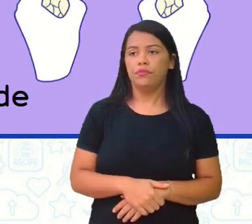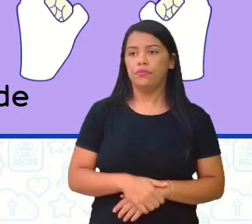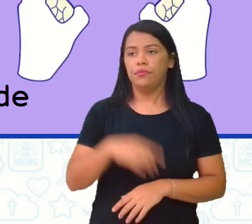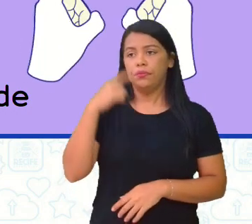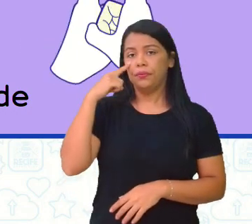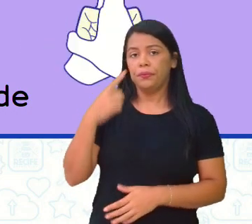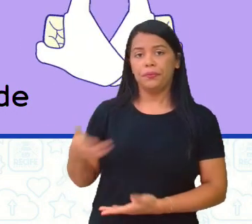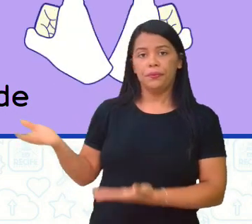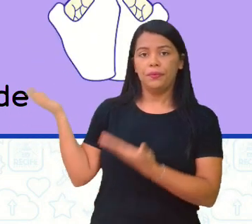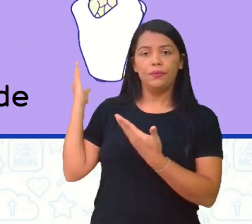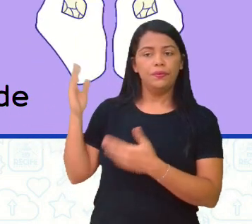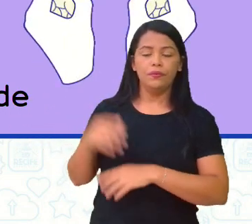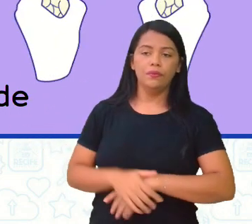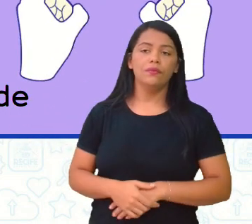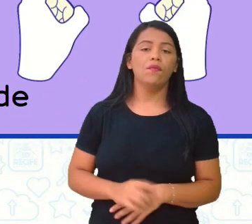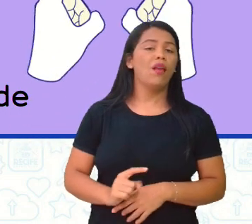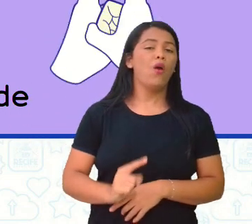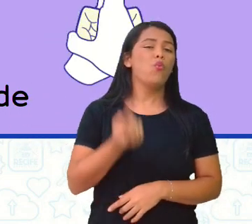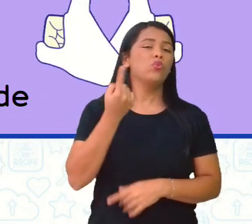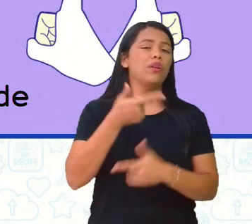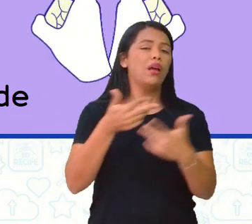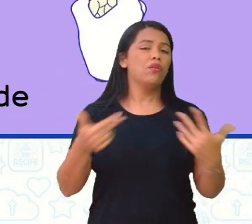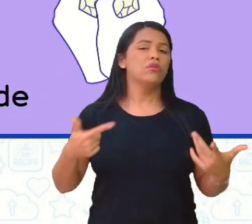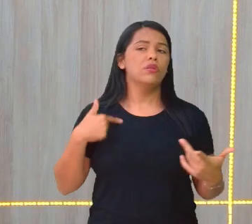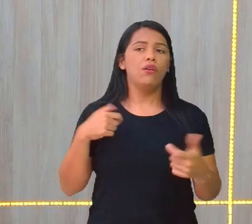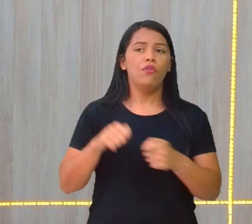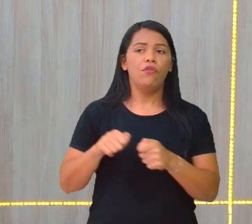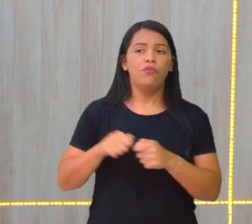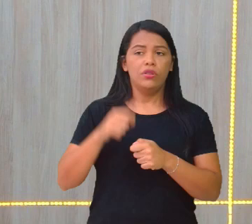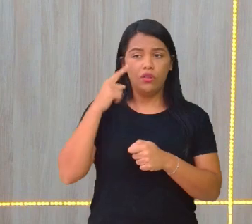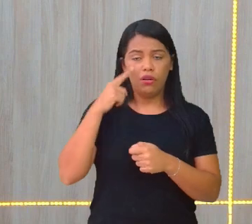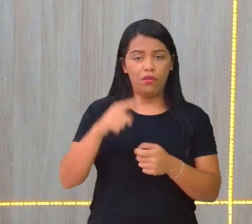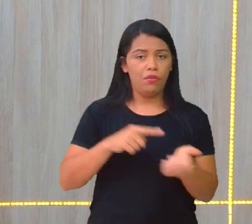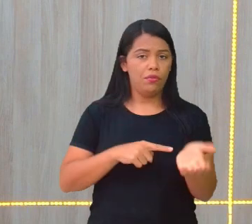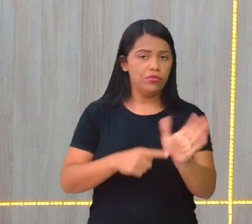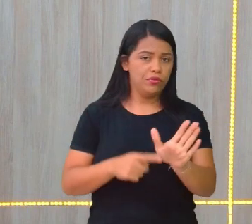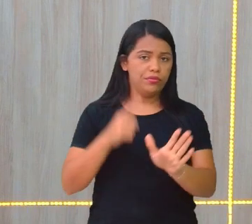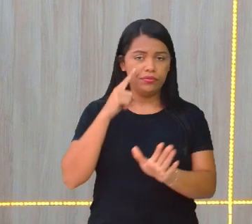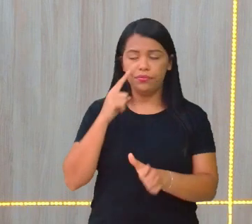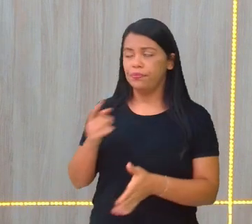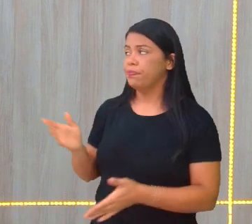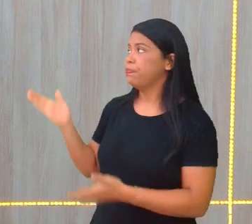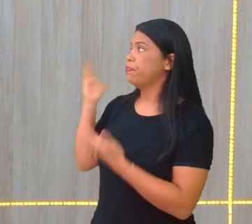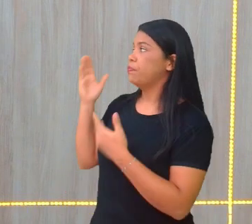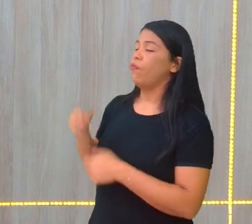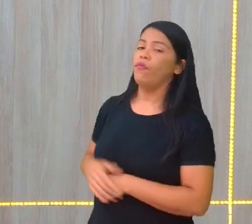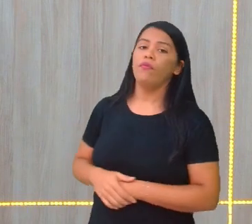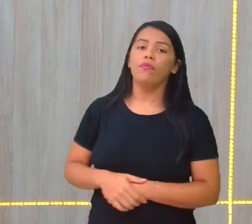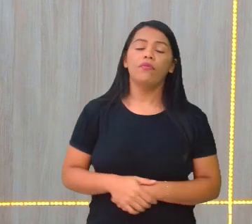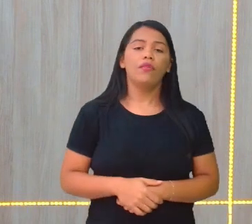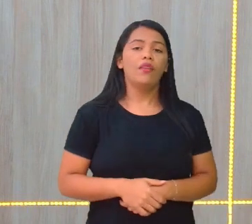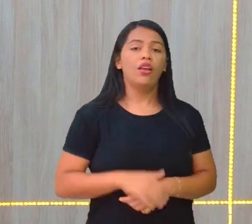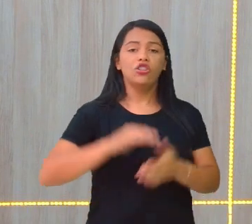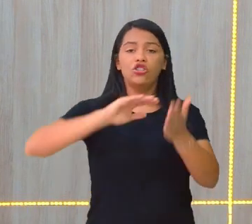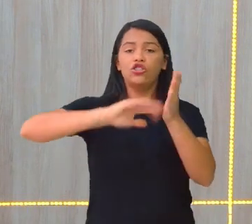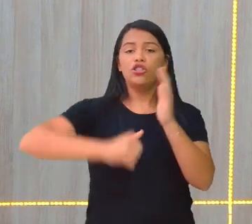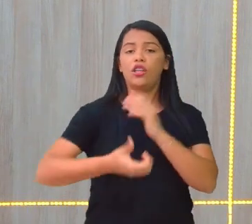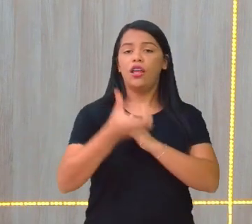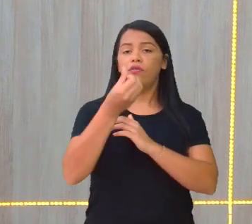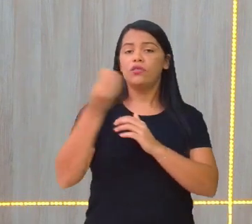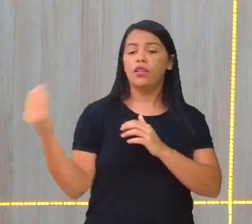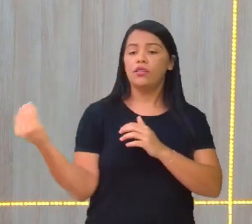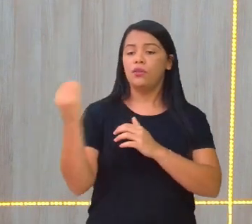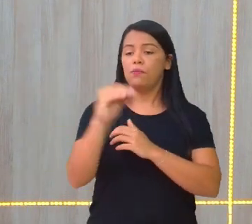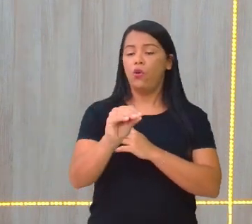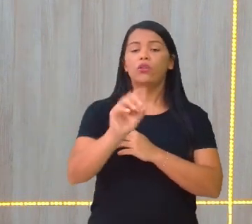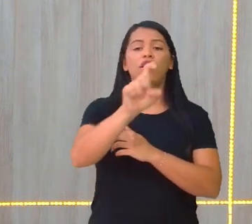a única coisa que eu fiz, ó só, pessoal, traz aqui. No lugar do 6, eu coloquei o x. Faz de conta